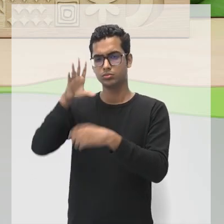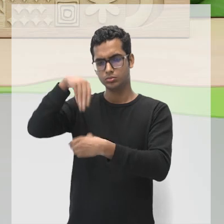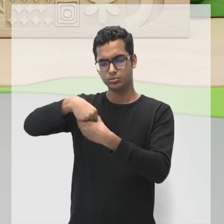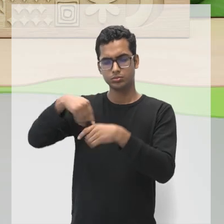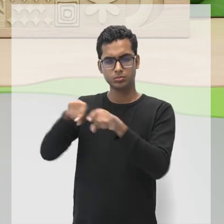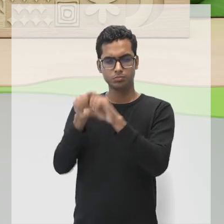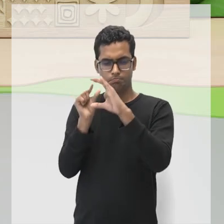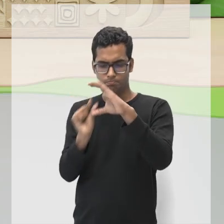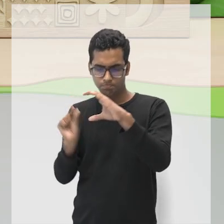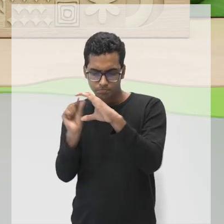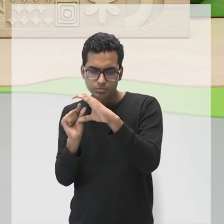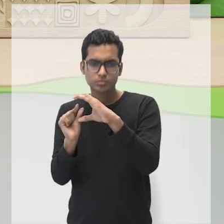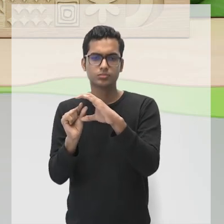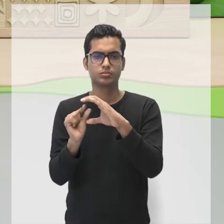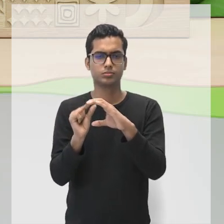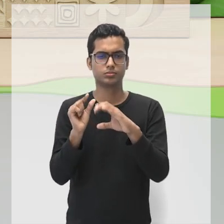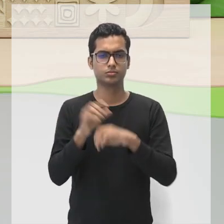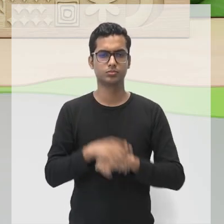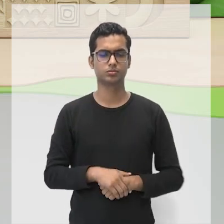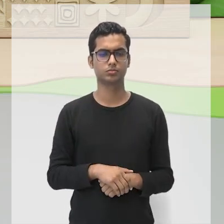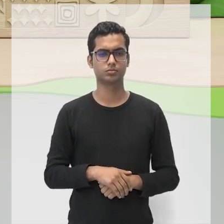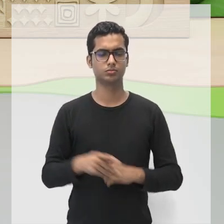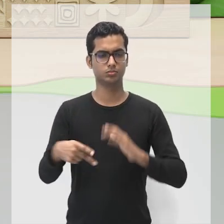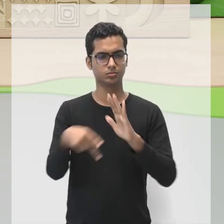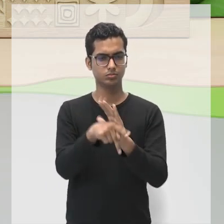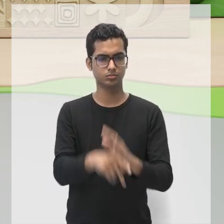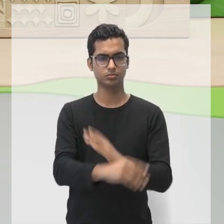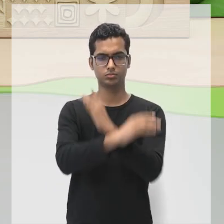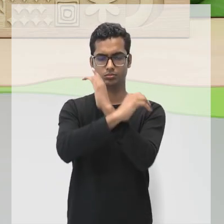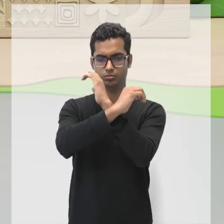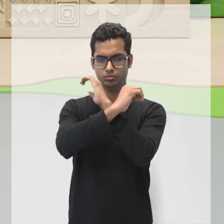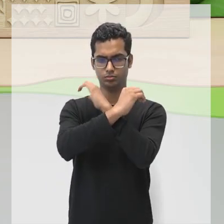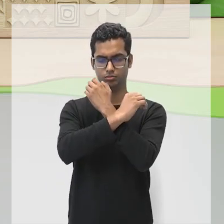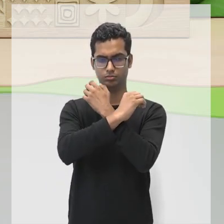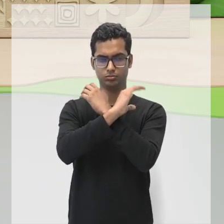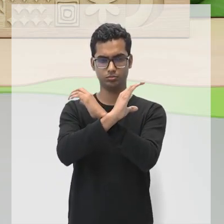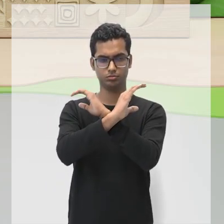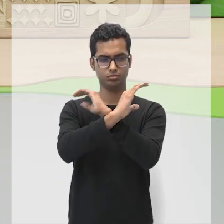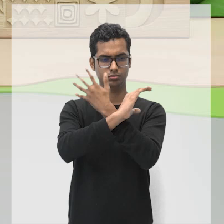células eucariontes são o citoesqueleto, que